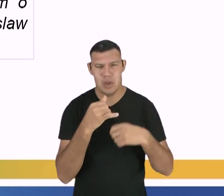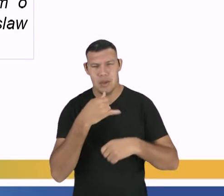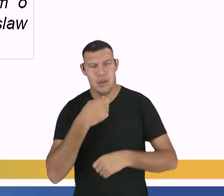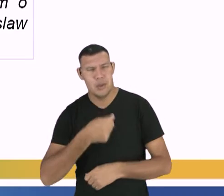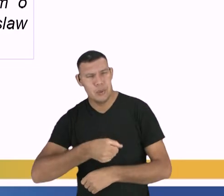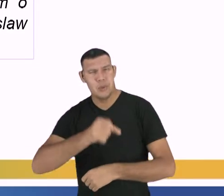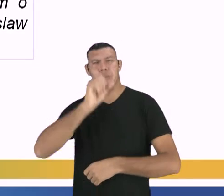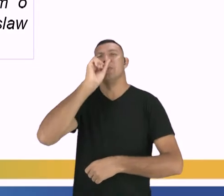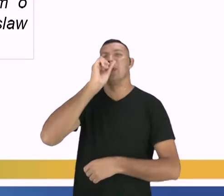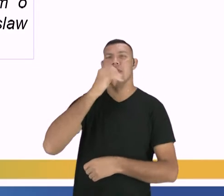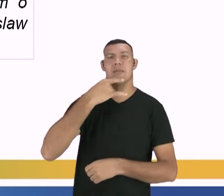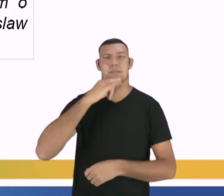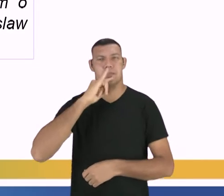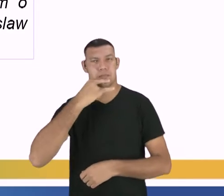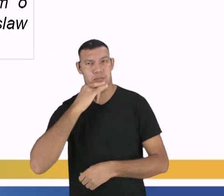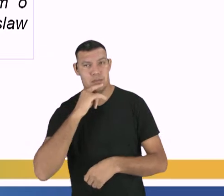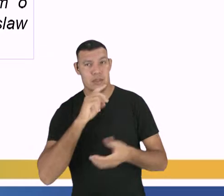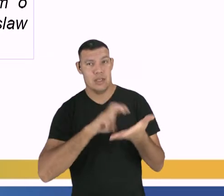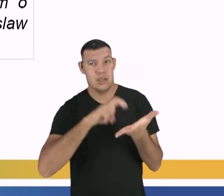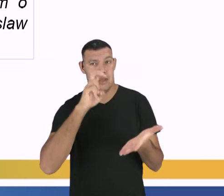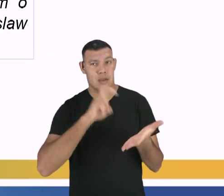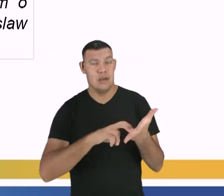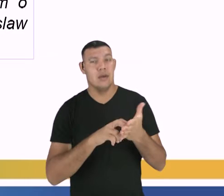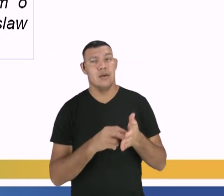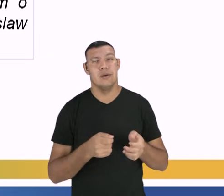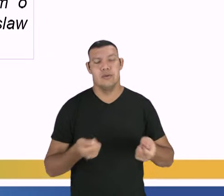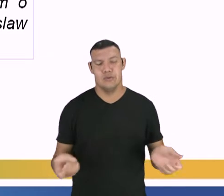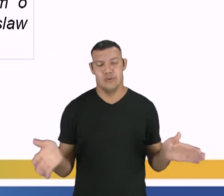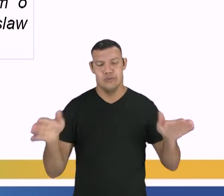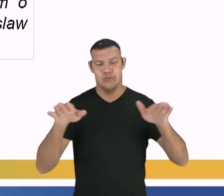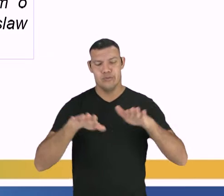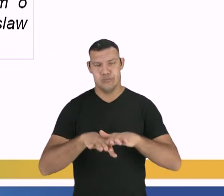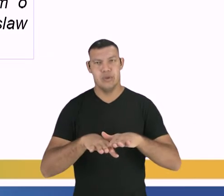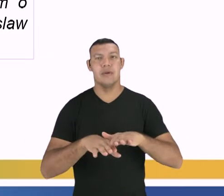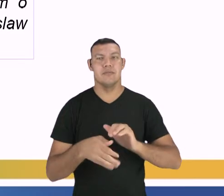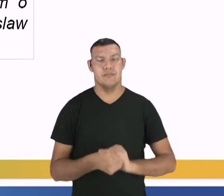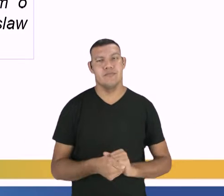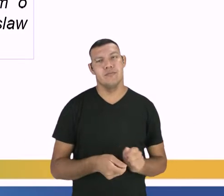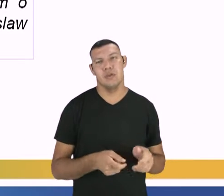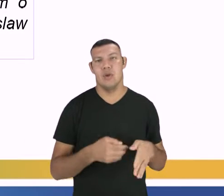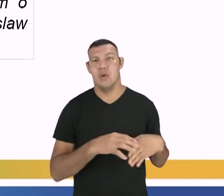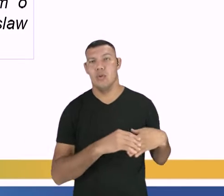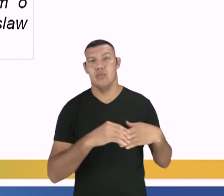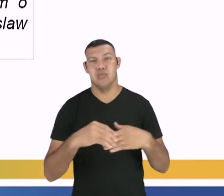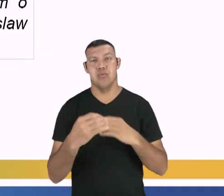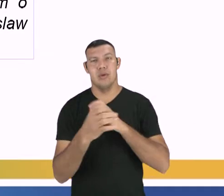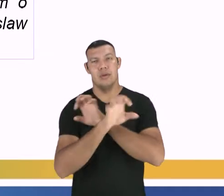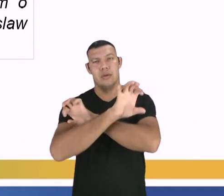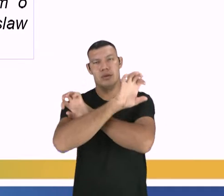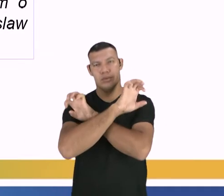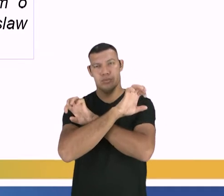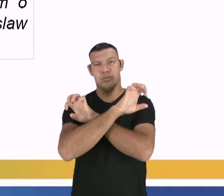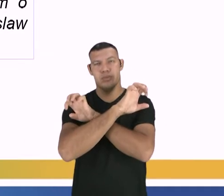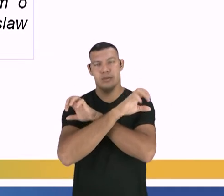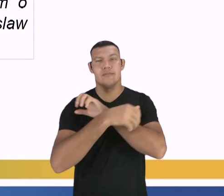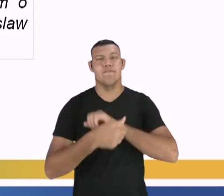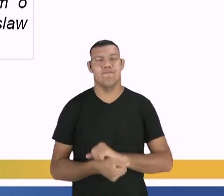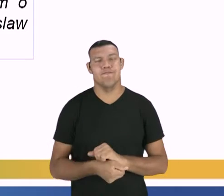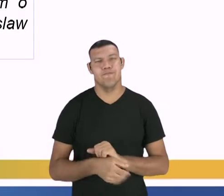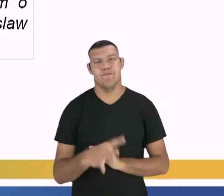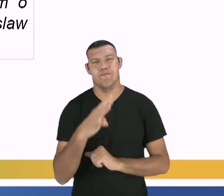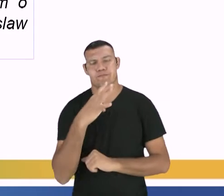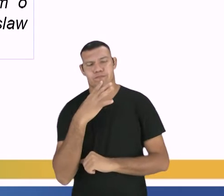cachaça. De manhã, na hora do enterro, fecharam o caixão e foram para o cemitério, num cortejo